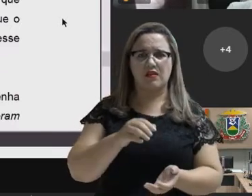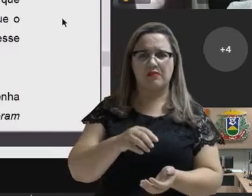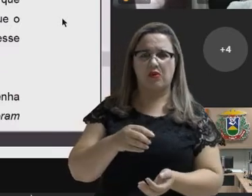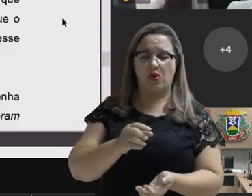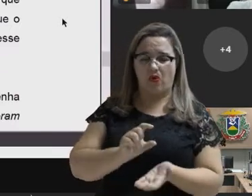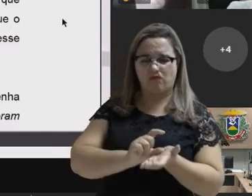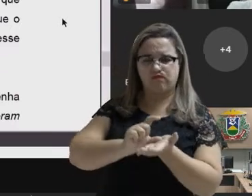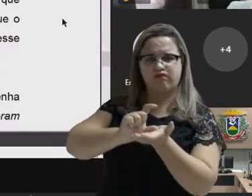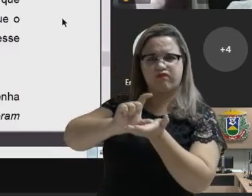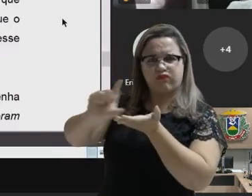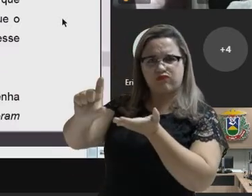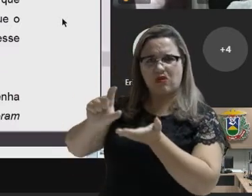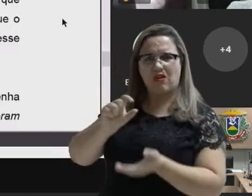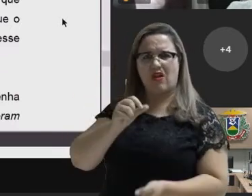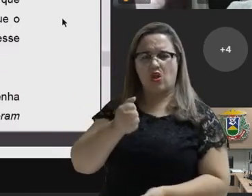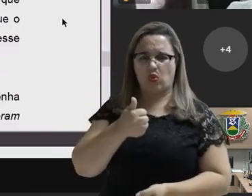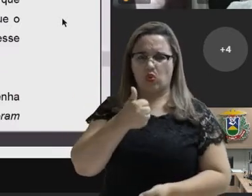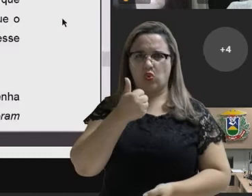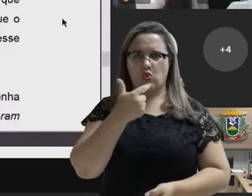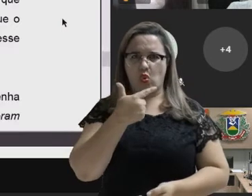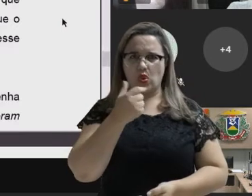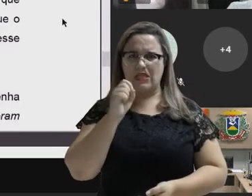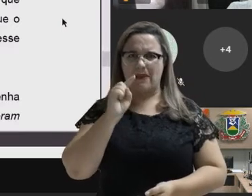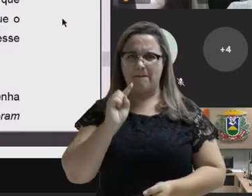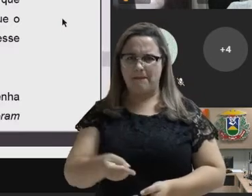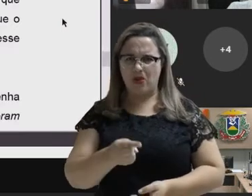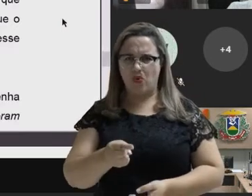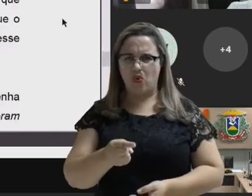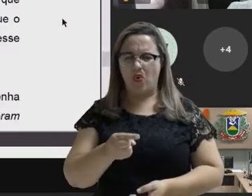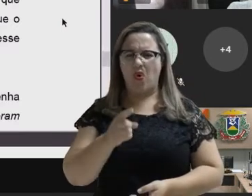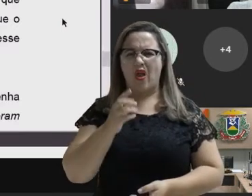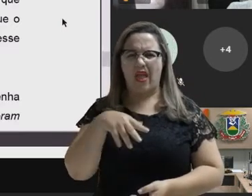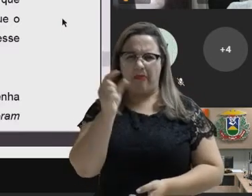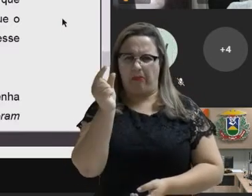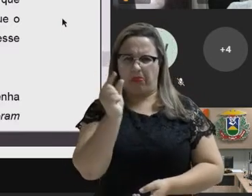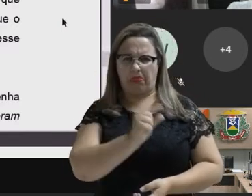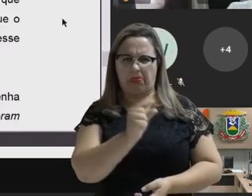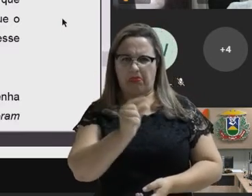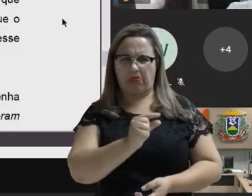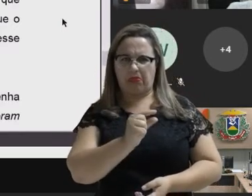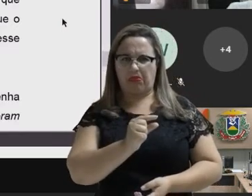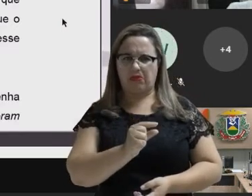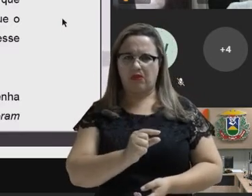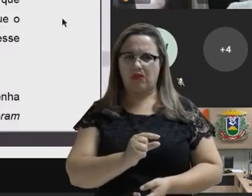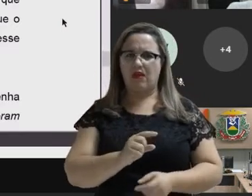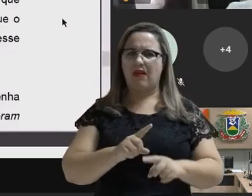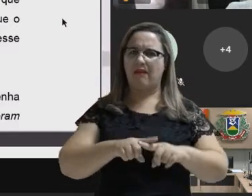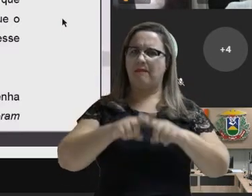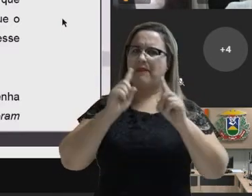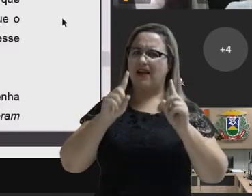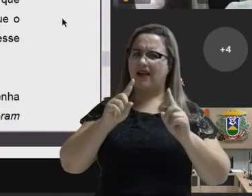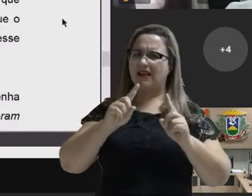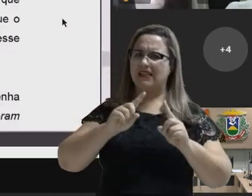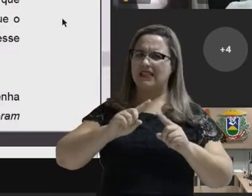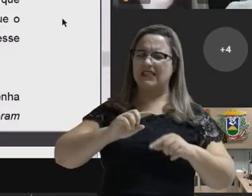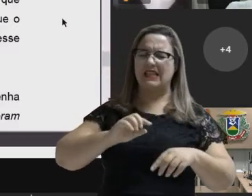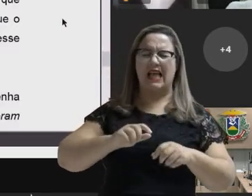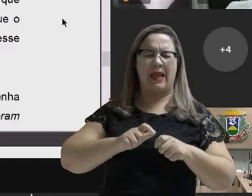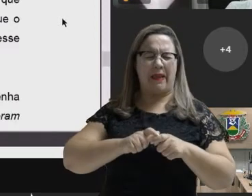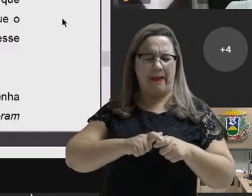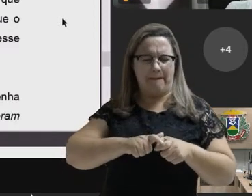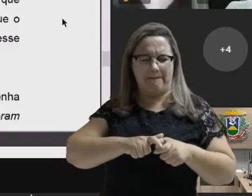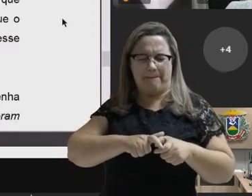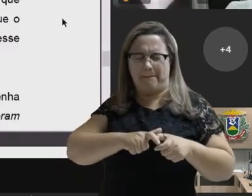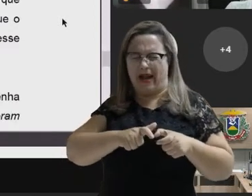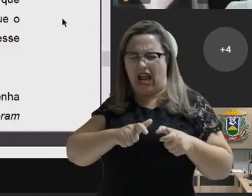irrisório, especialmente se considerado que esse valor ultrapassa em pelo menos 11 vezes o salário mínimo. Ademais,